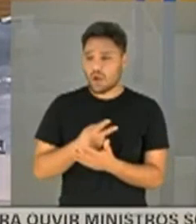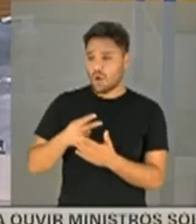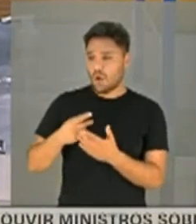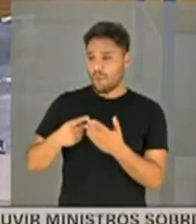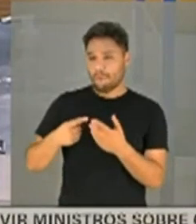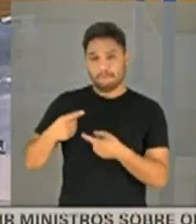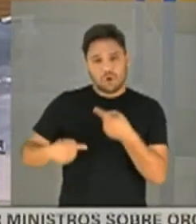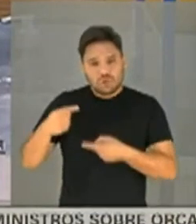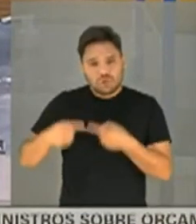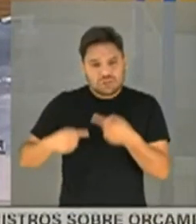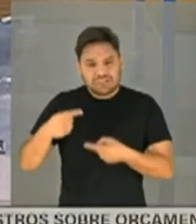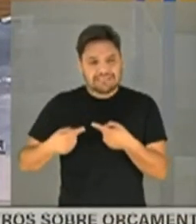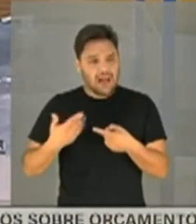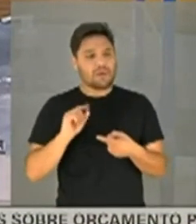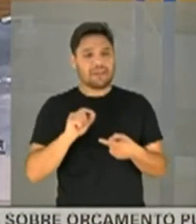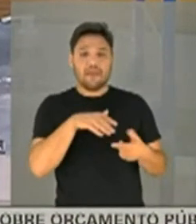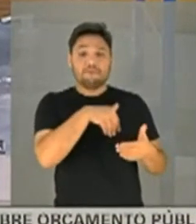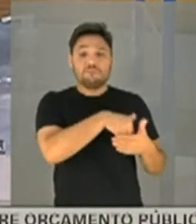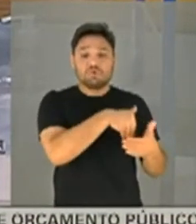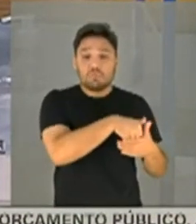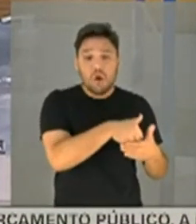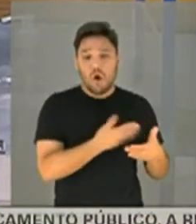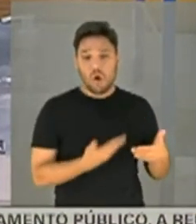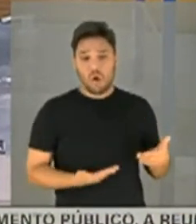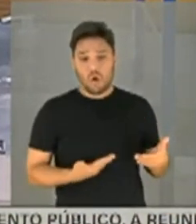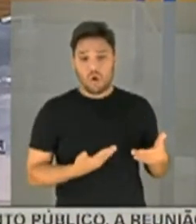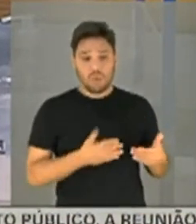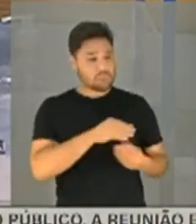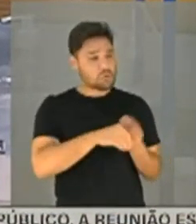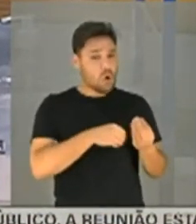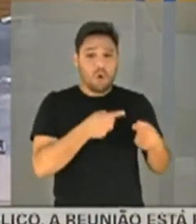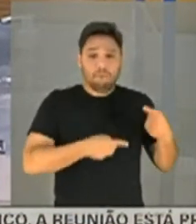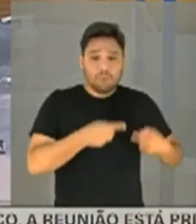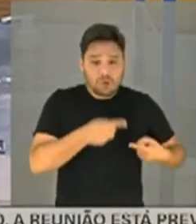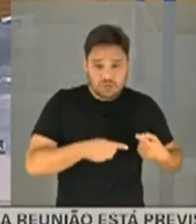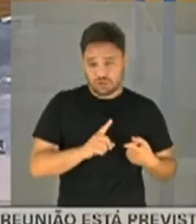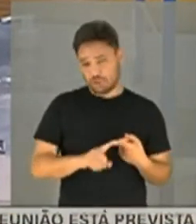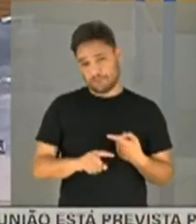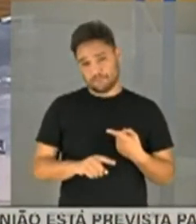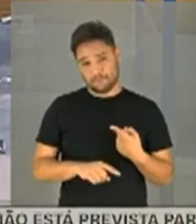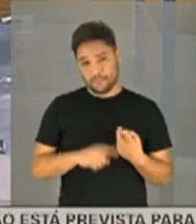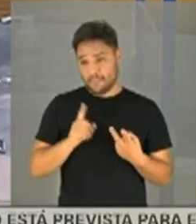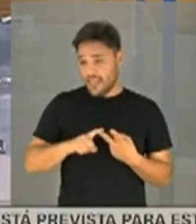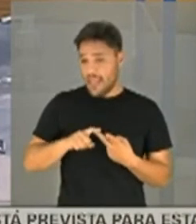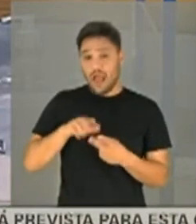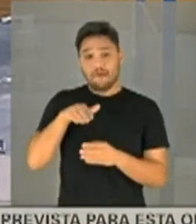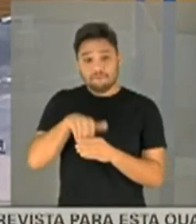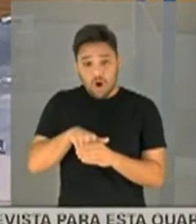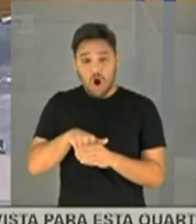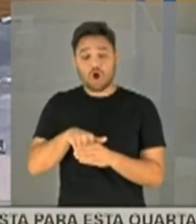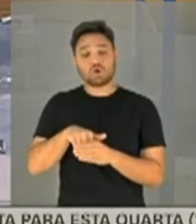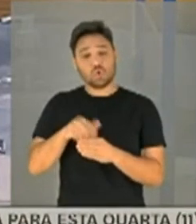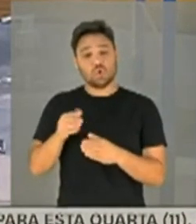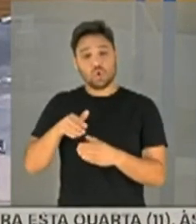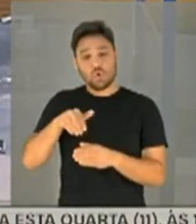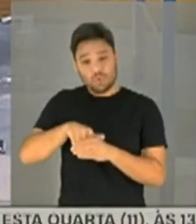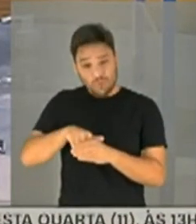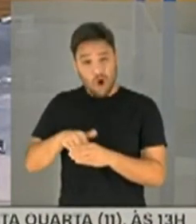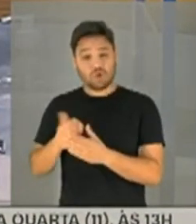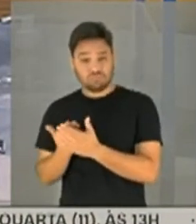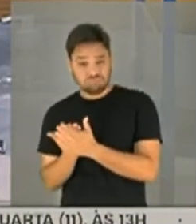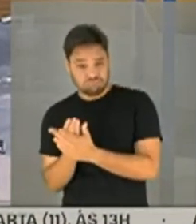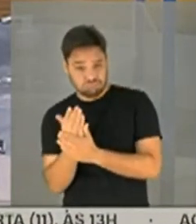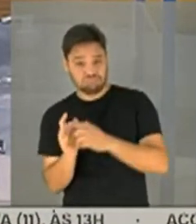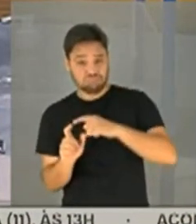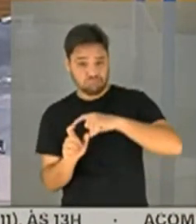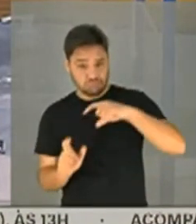politizar campeonato de futebol, se politizar voto auditável, que é uma pauta antiga